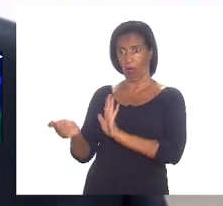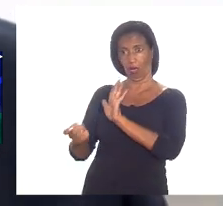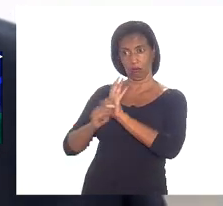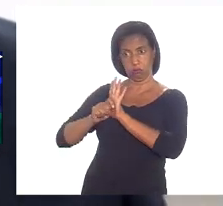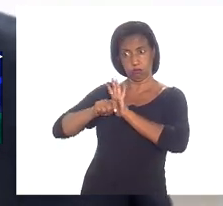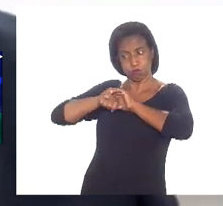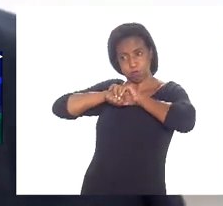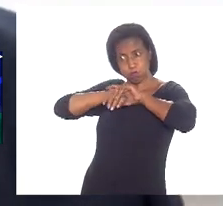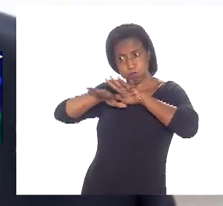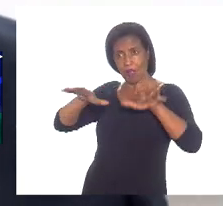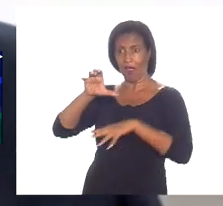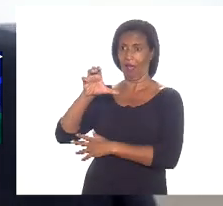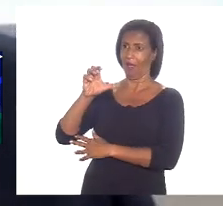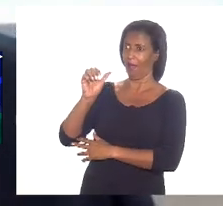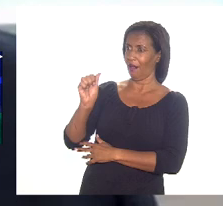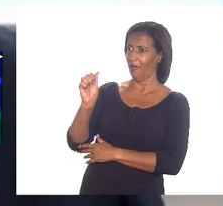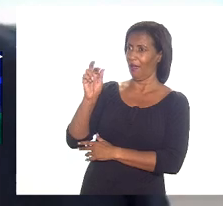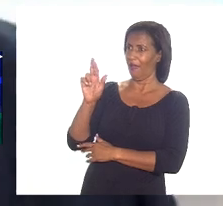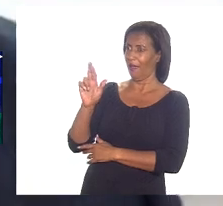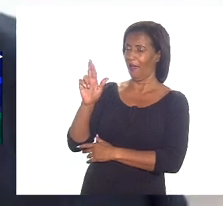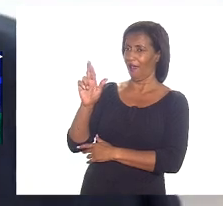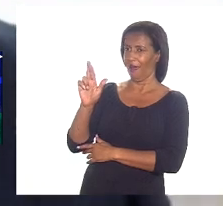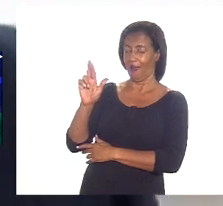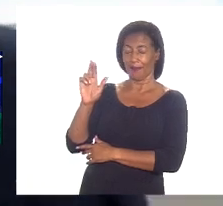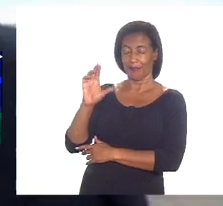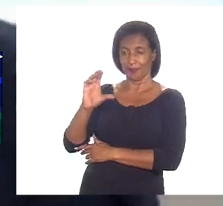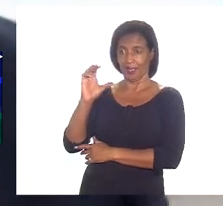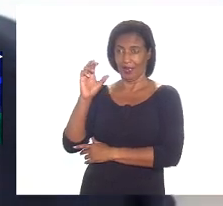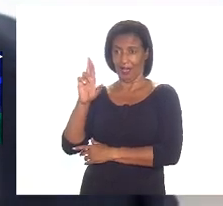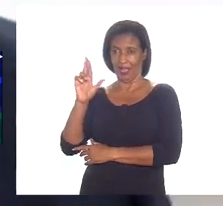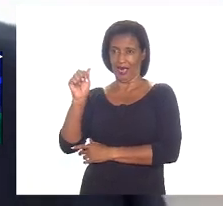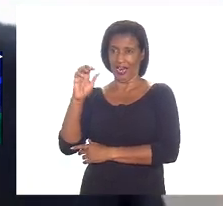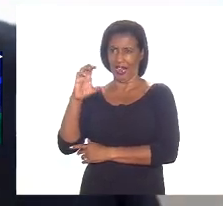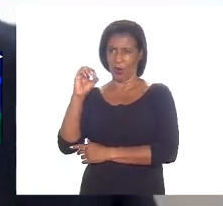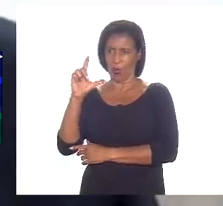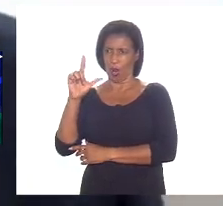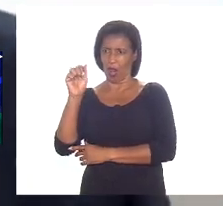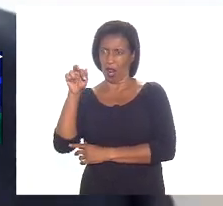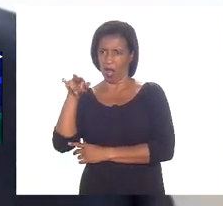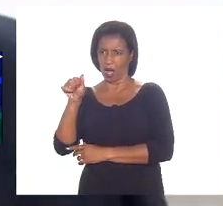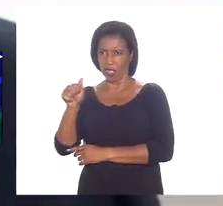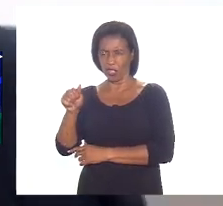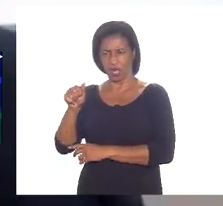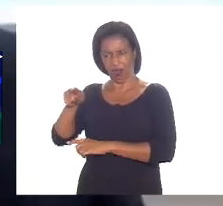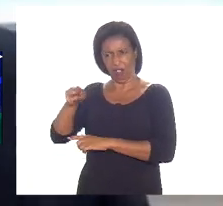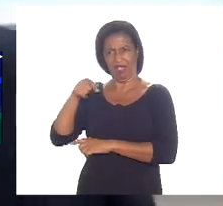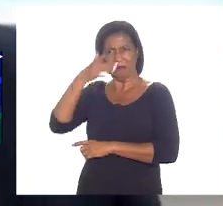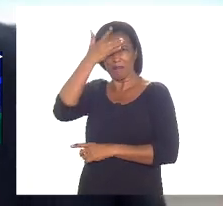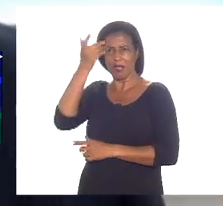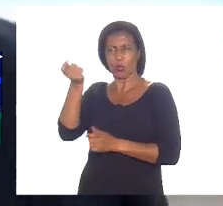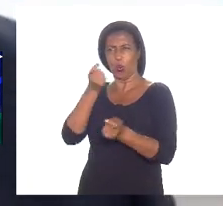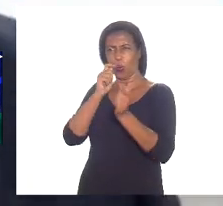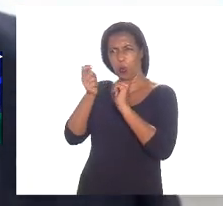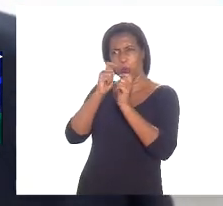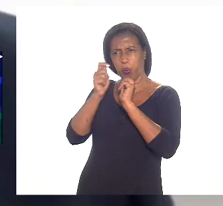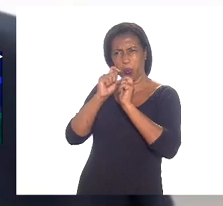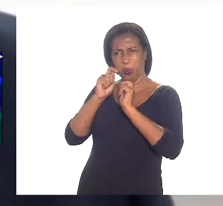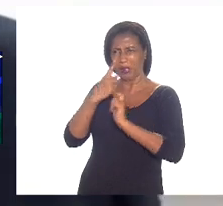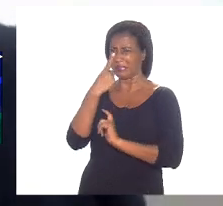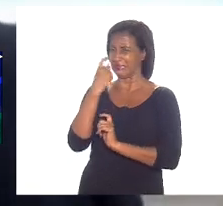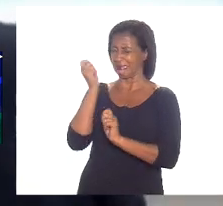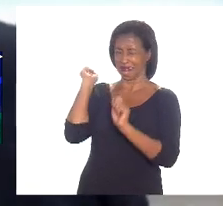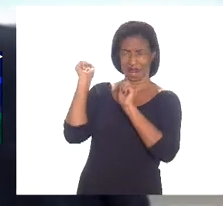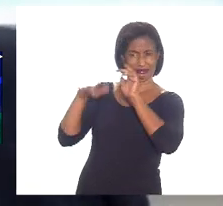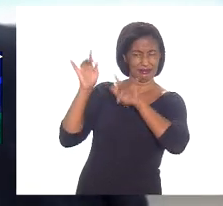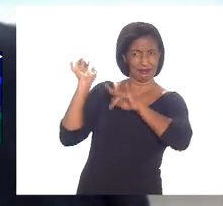está destruindo com pichações mini índice consumo de drogas naquele local uma imundice